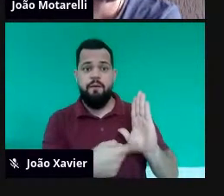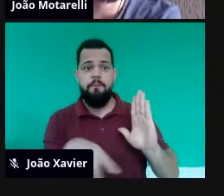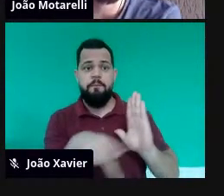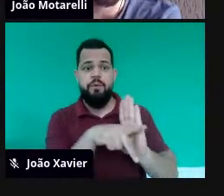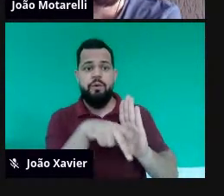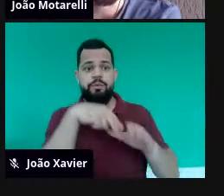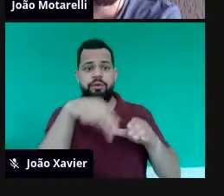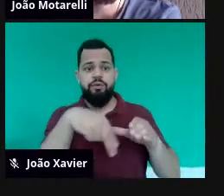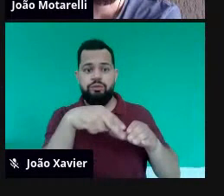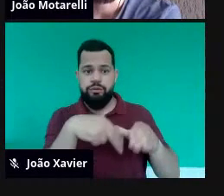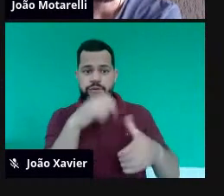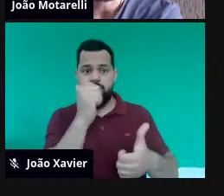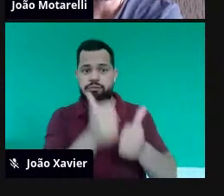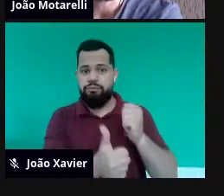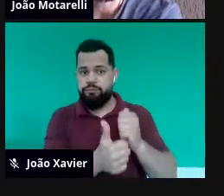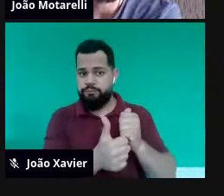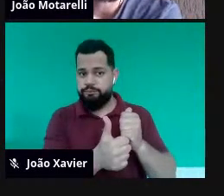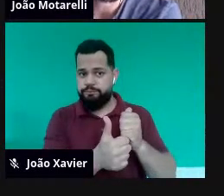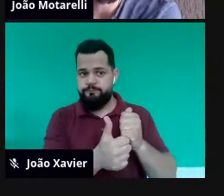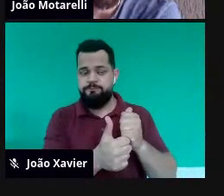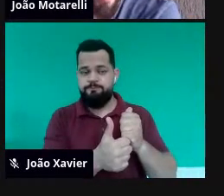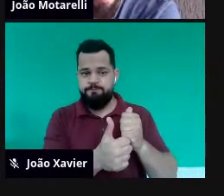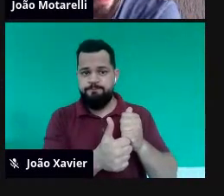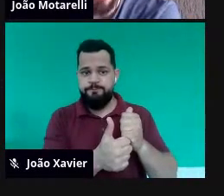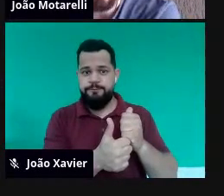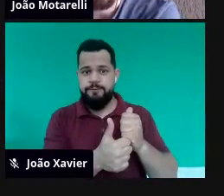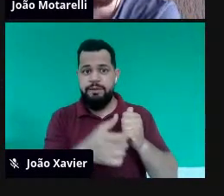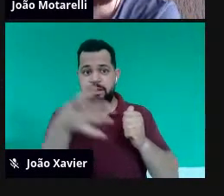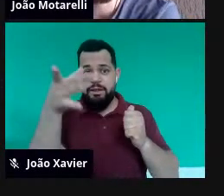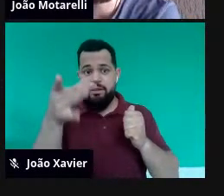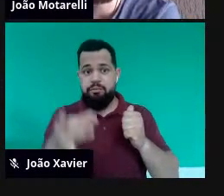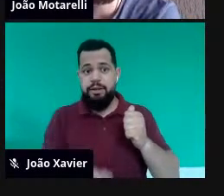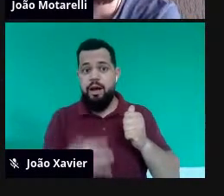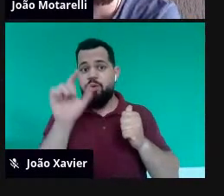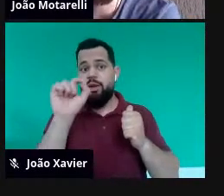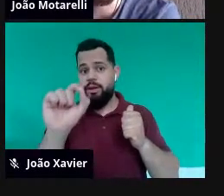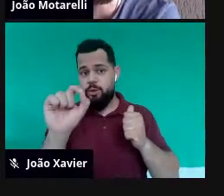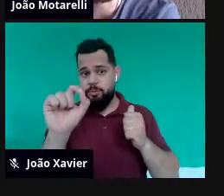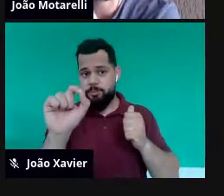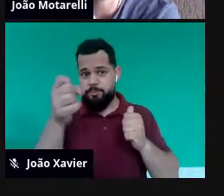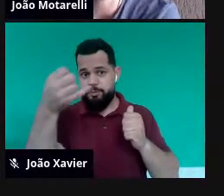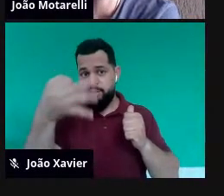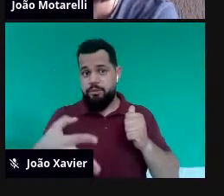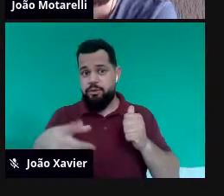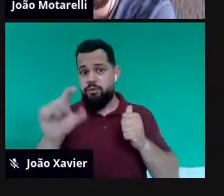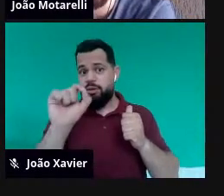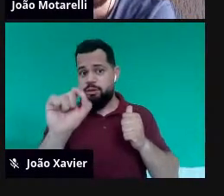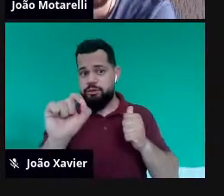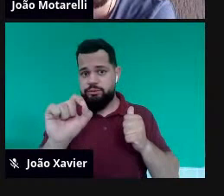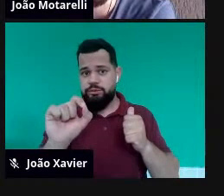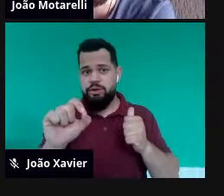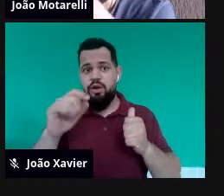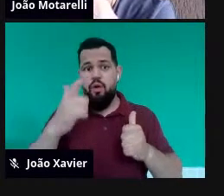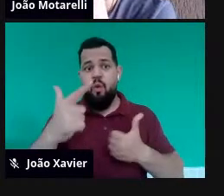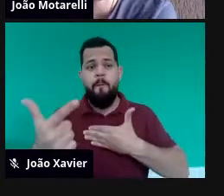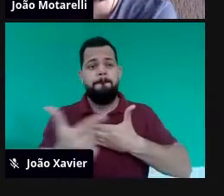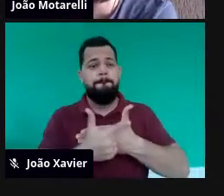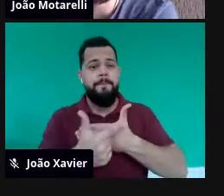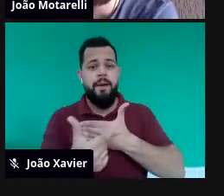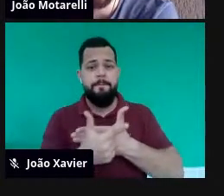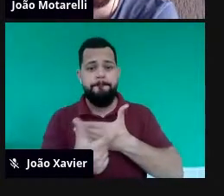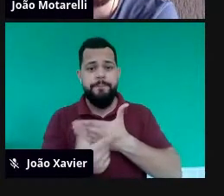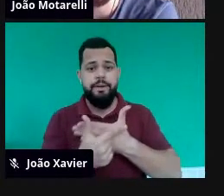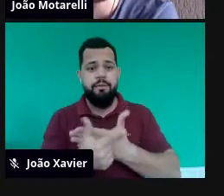e performance atlética, onde ele coloca que um dos papéis do nutricionista esportivo e da sua responsabilidade é